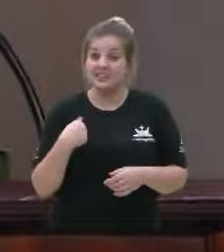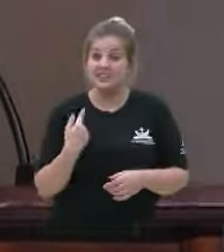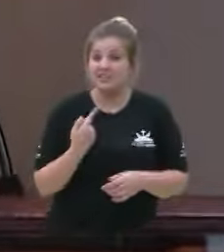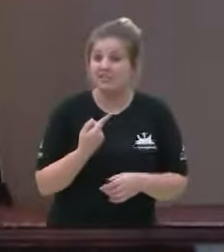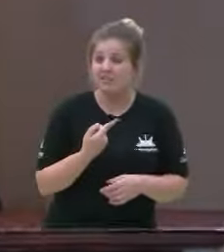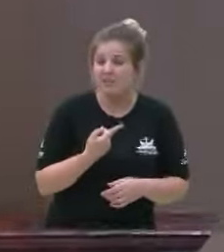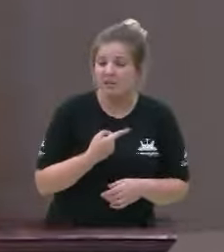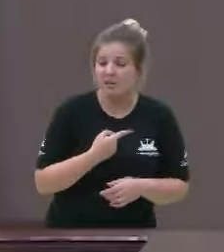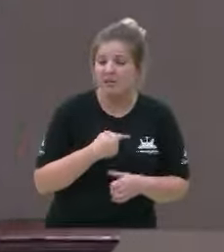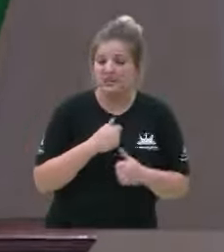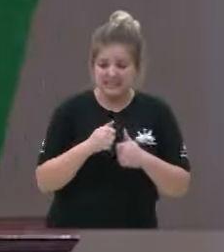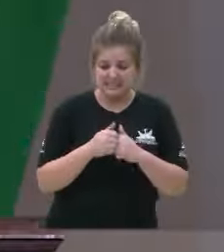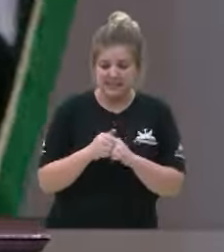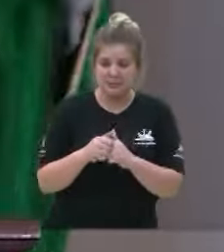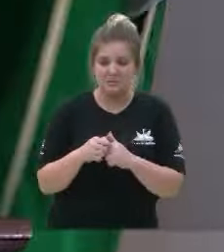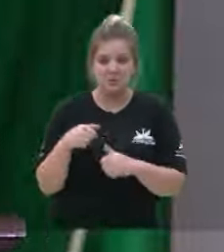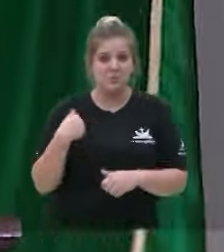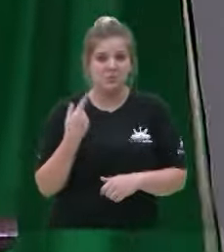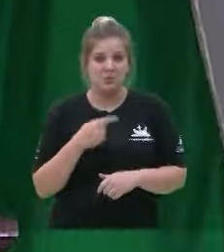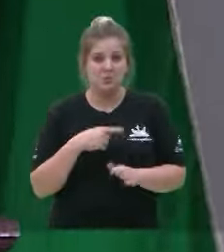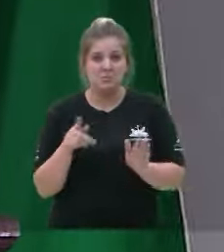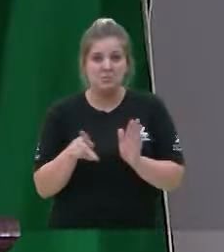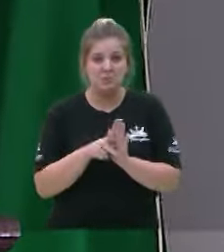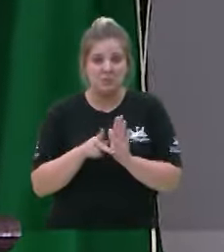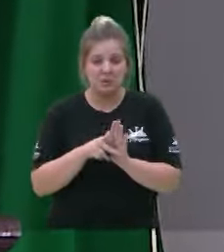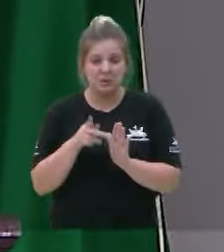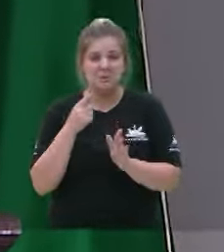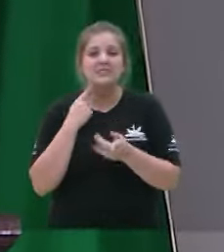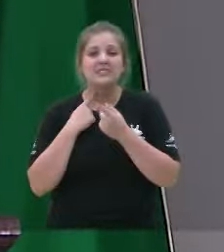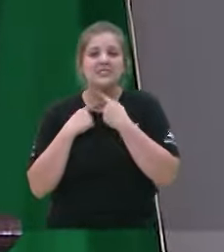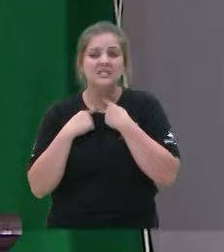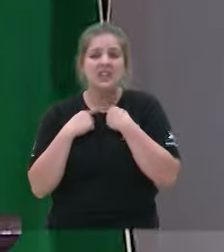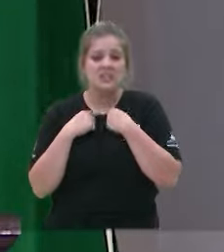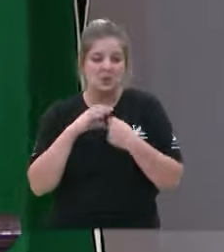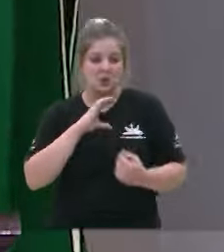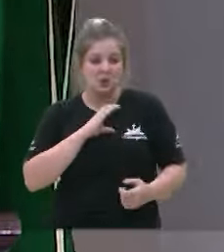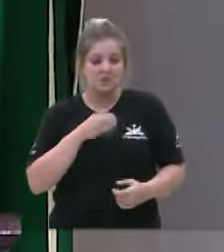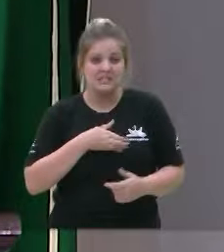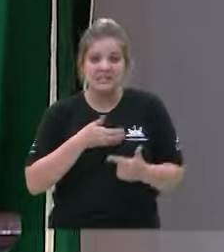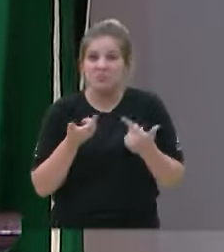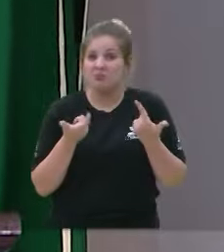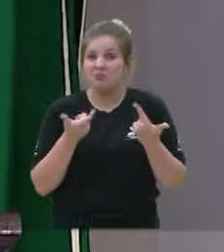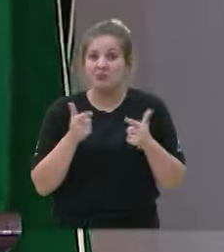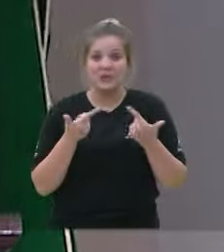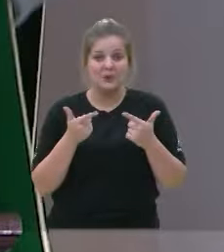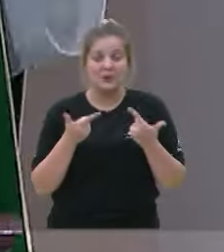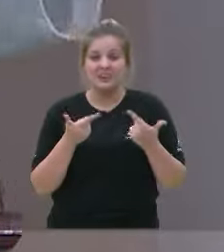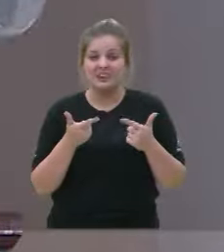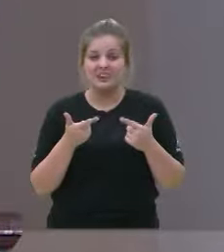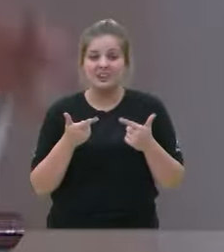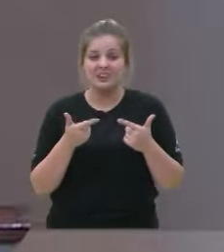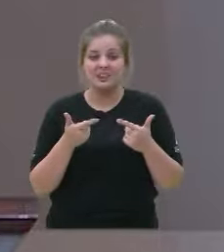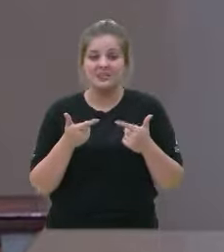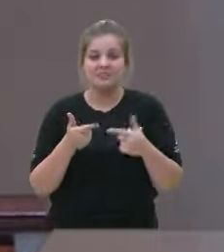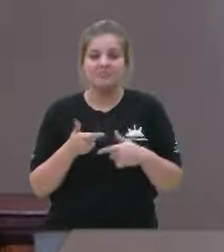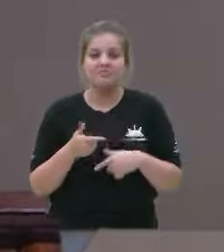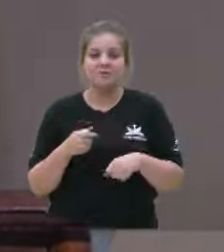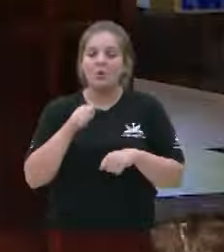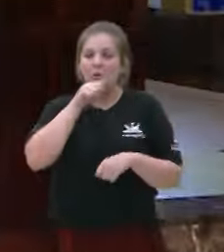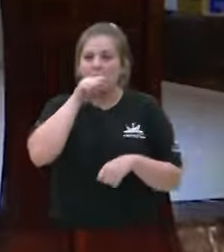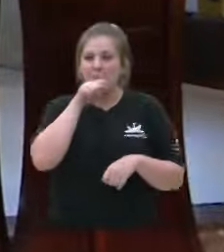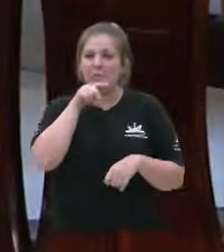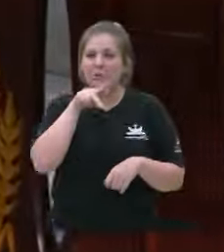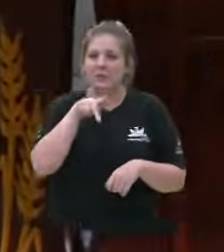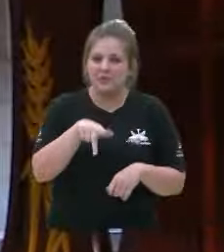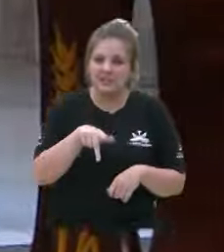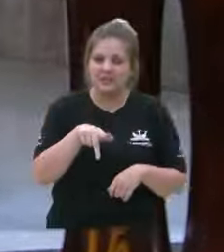produzimos em nós a conversão O Profeta Jonas teve esta